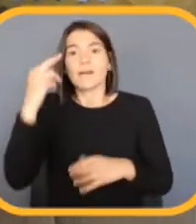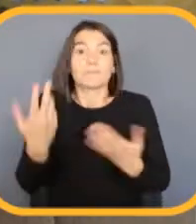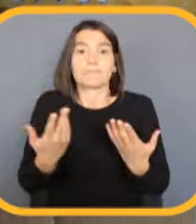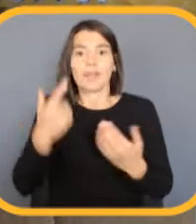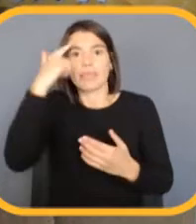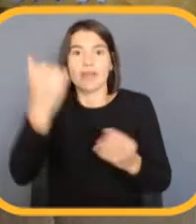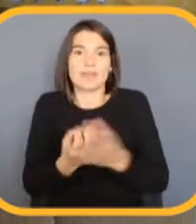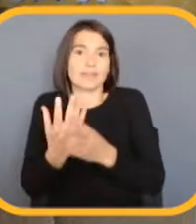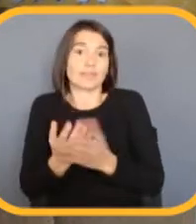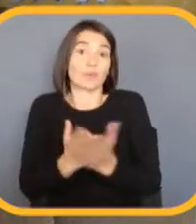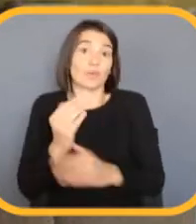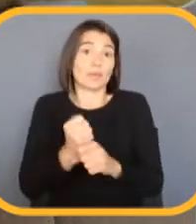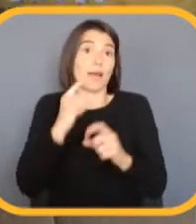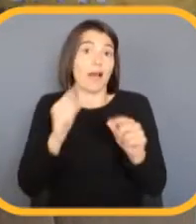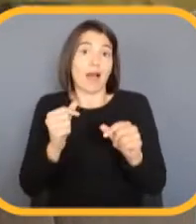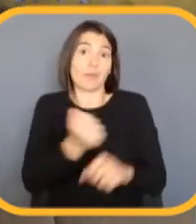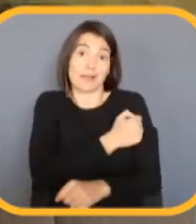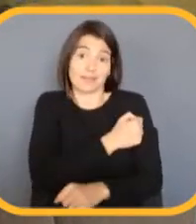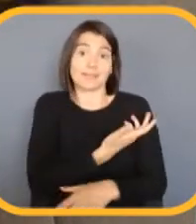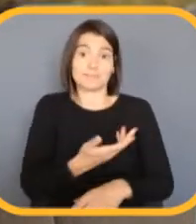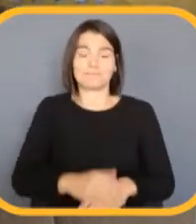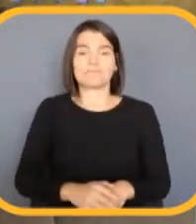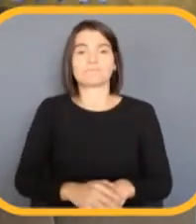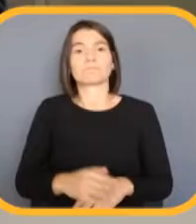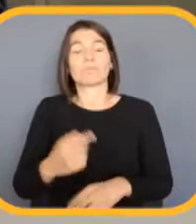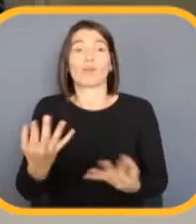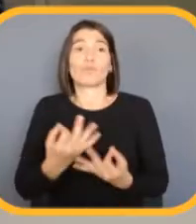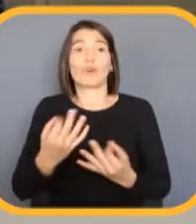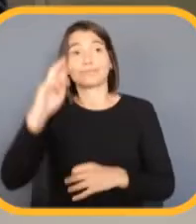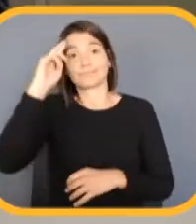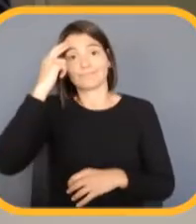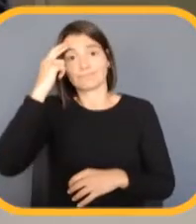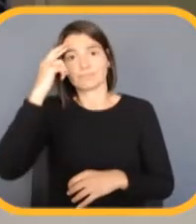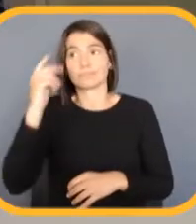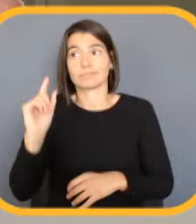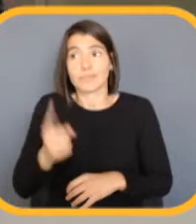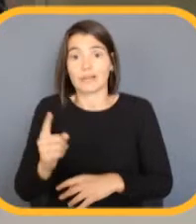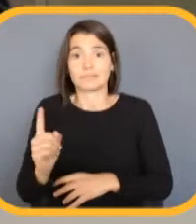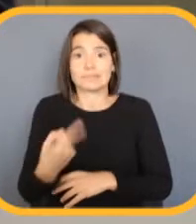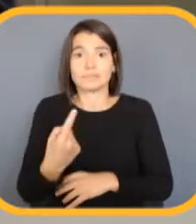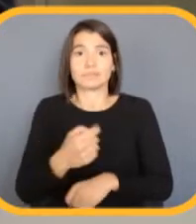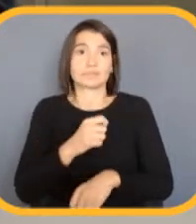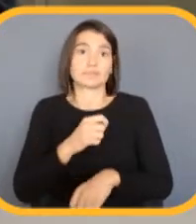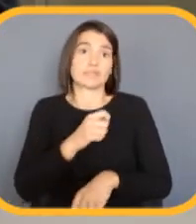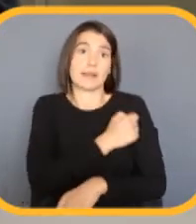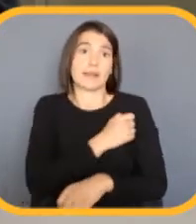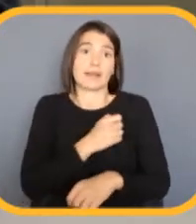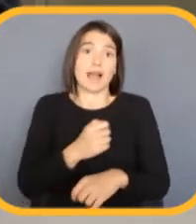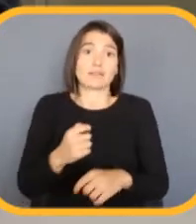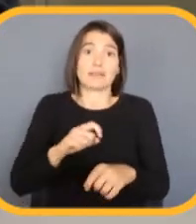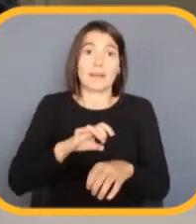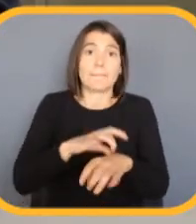muito rapidamente tivemos que encontrar soluções para continuarmos a fazer rádio a partir de casa. Houve aqui uma experimentação forçada, que nós chamamos